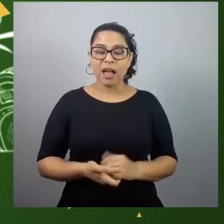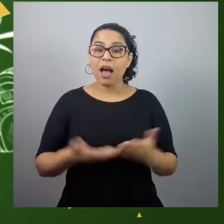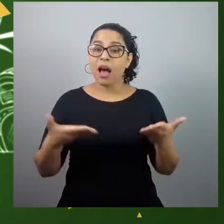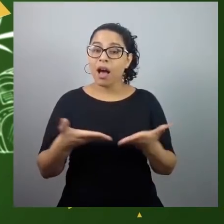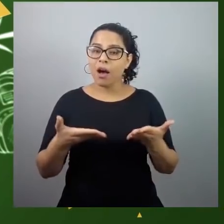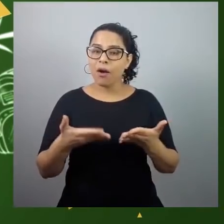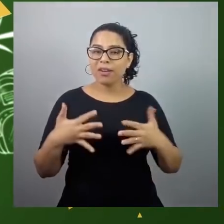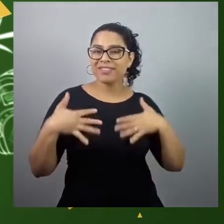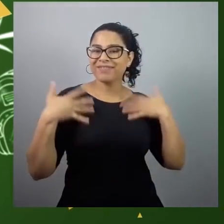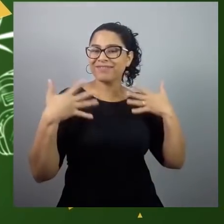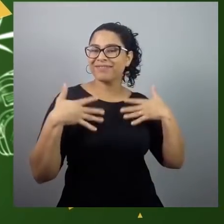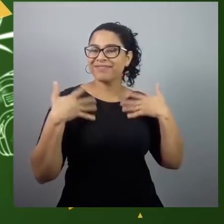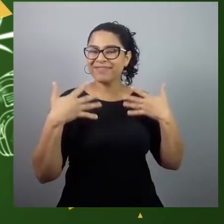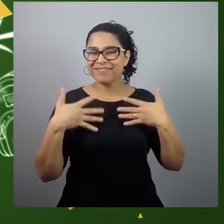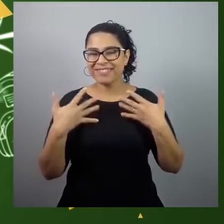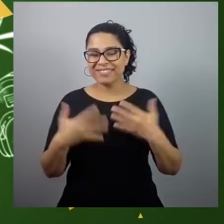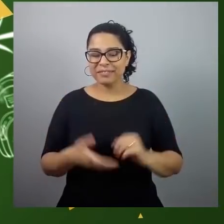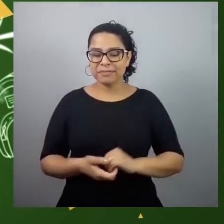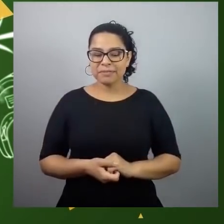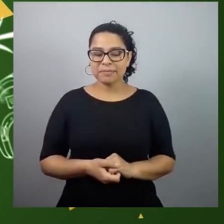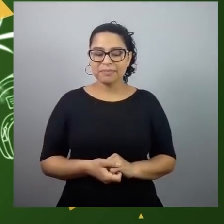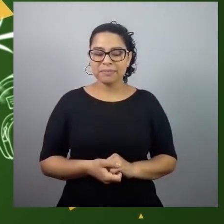só se divertir.